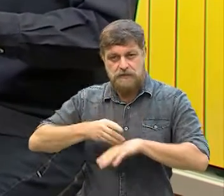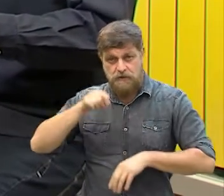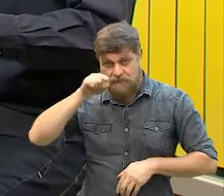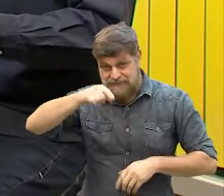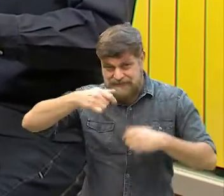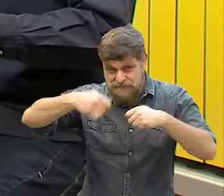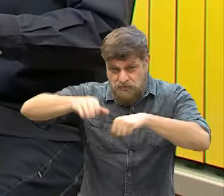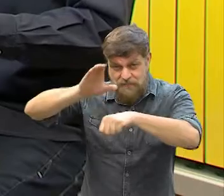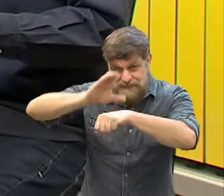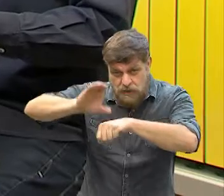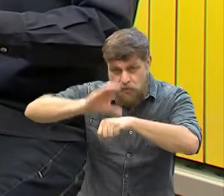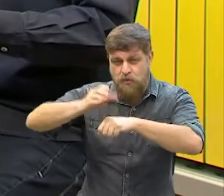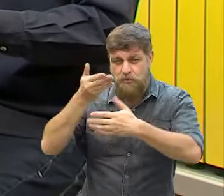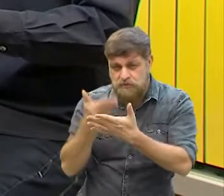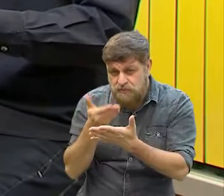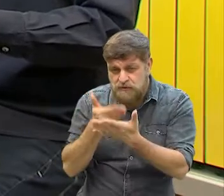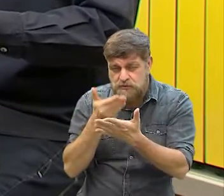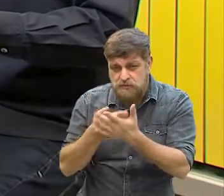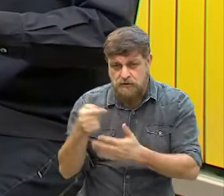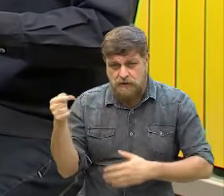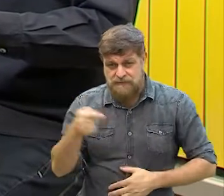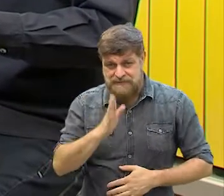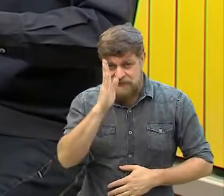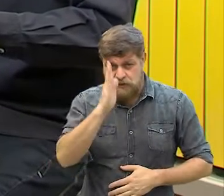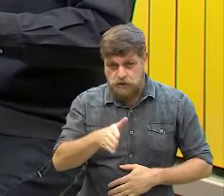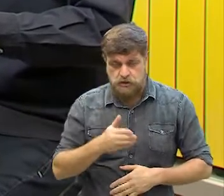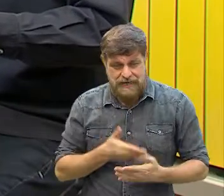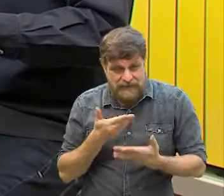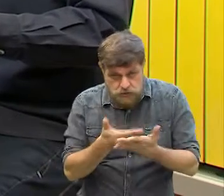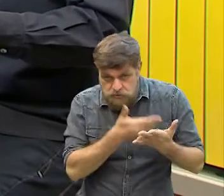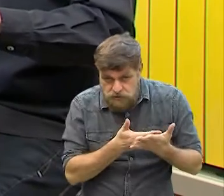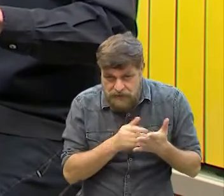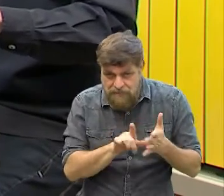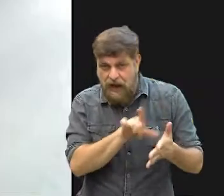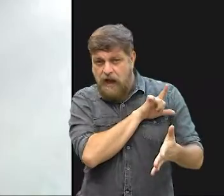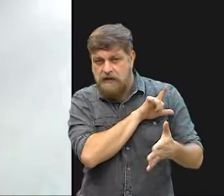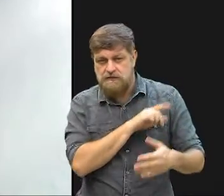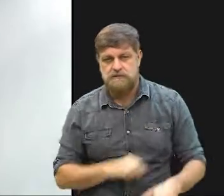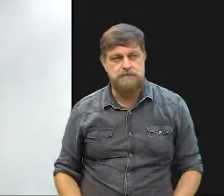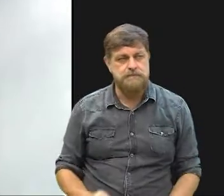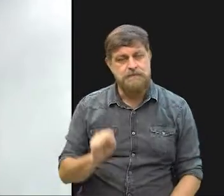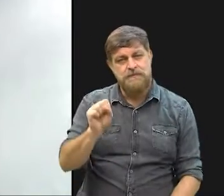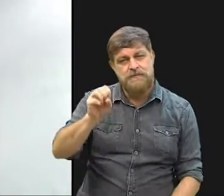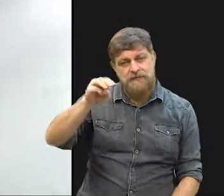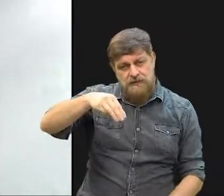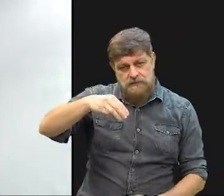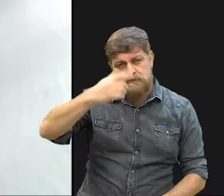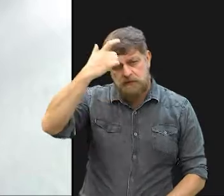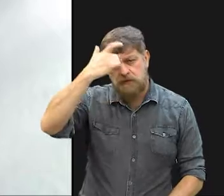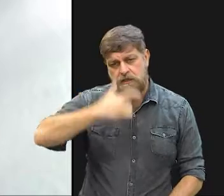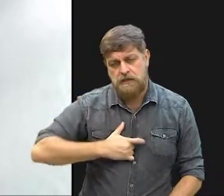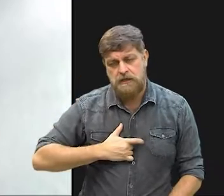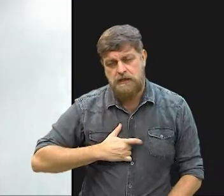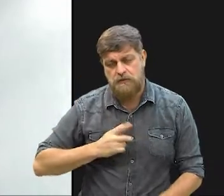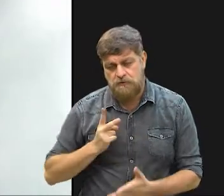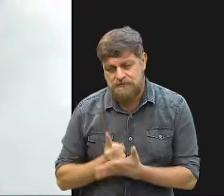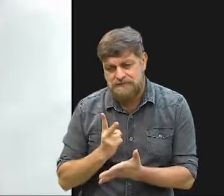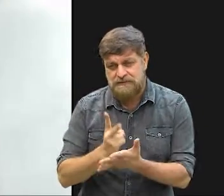teve que continuar o seu estudo? Você já era uma jogadora estudiosa ou não? Sim,